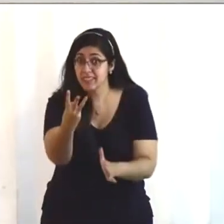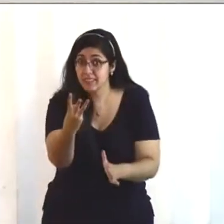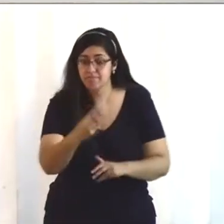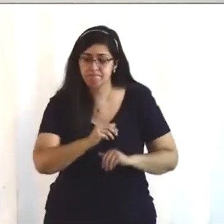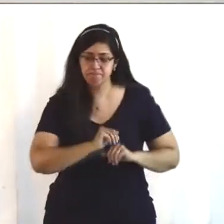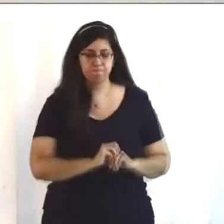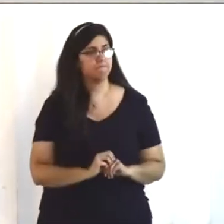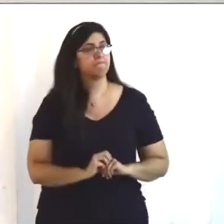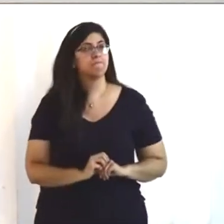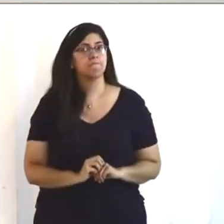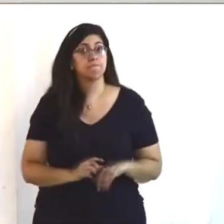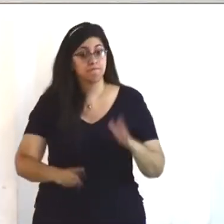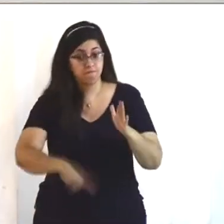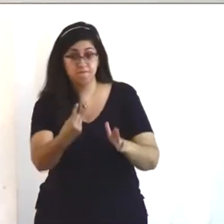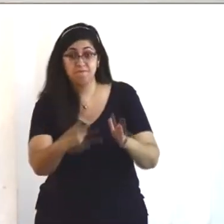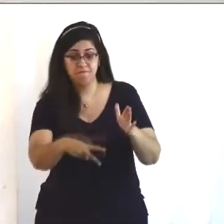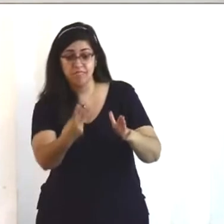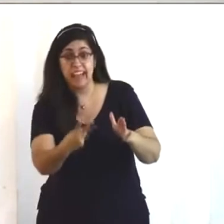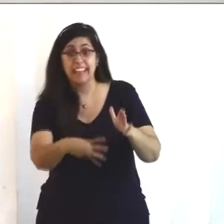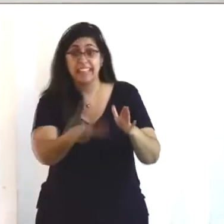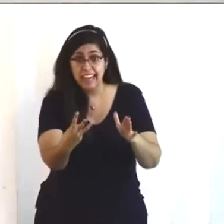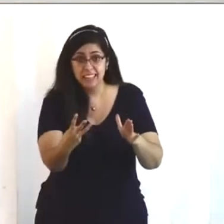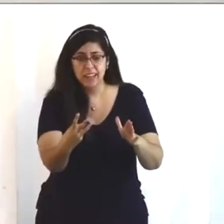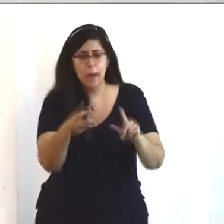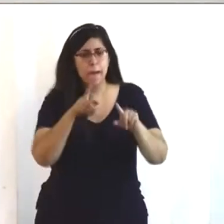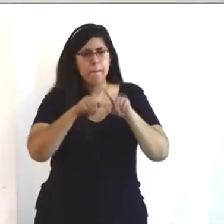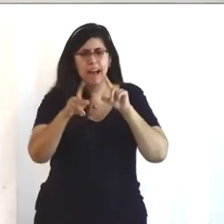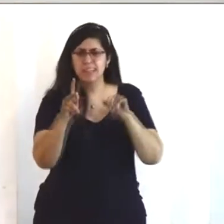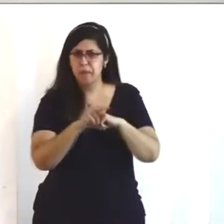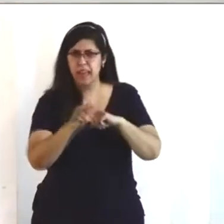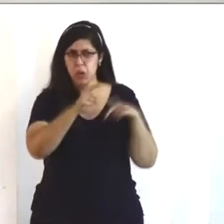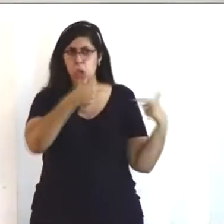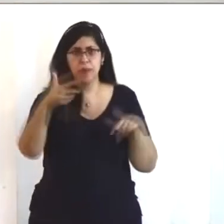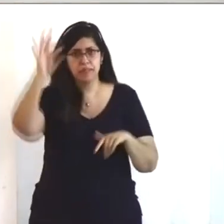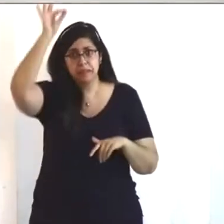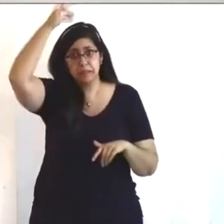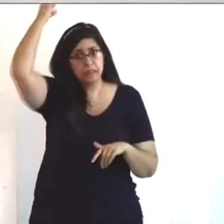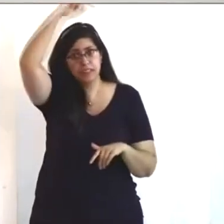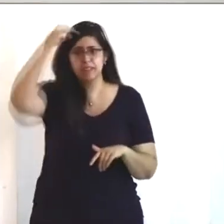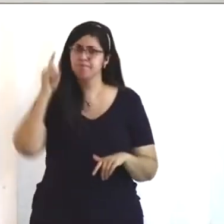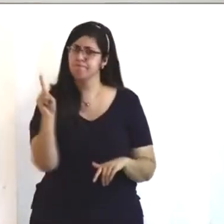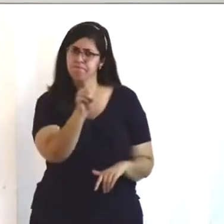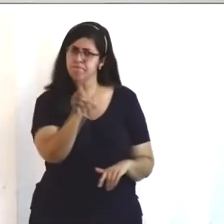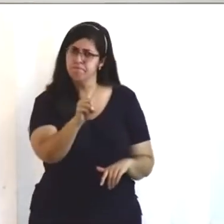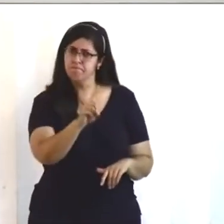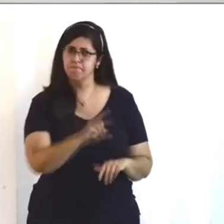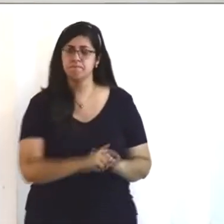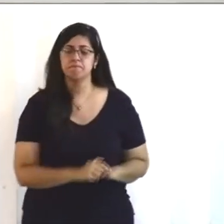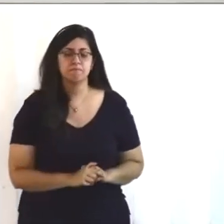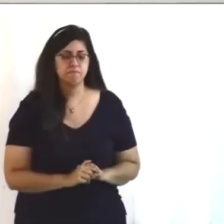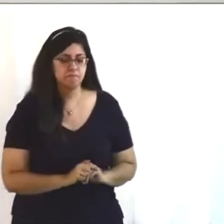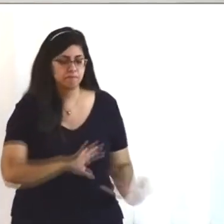No entanto, Pedro não pecou contra o Espírito Santo. Assim como alguns homens ao longo da